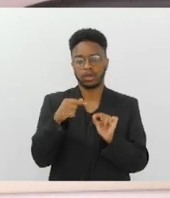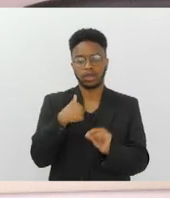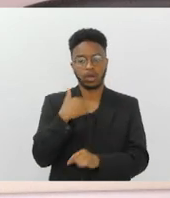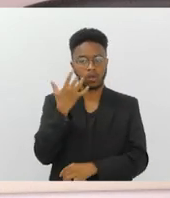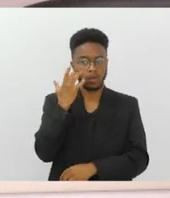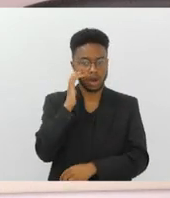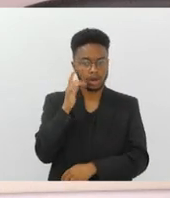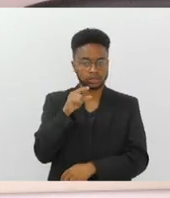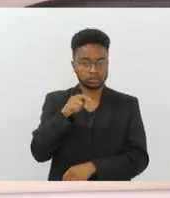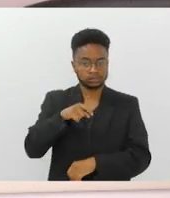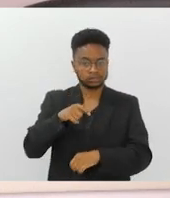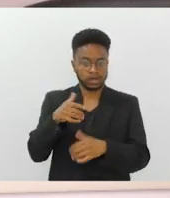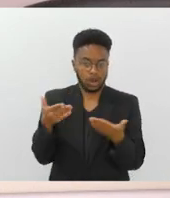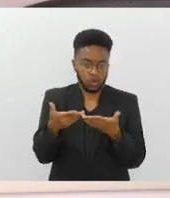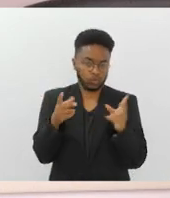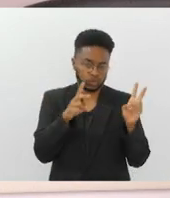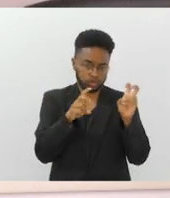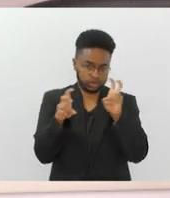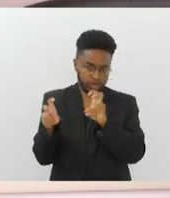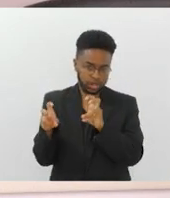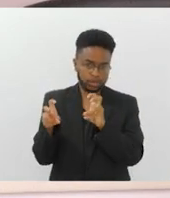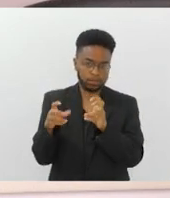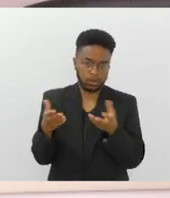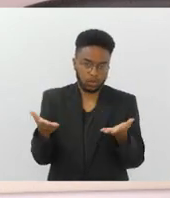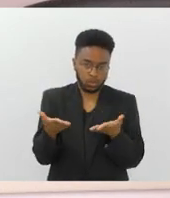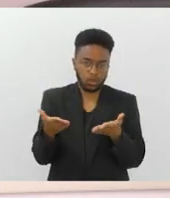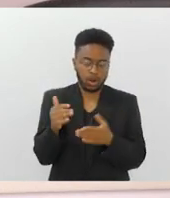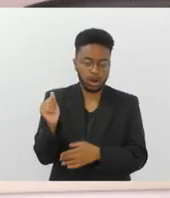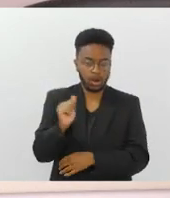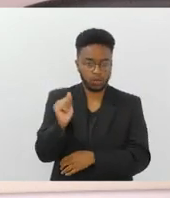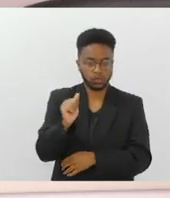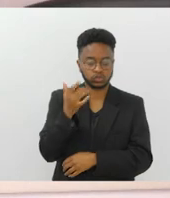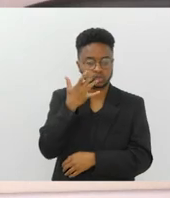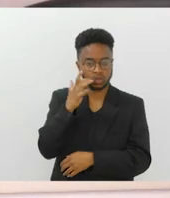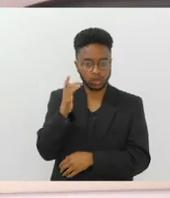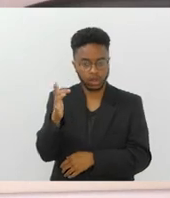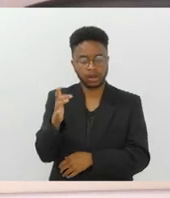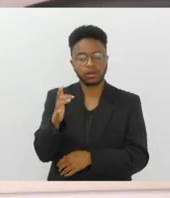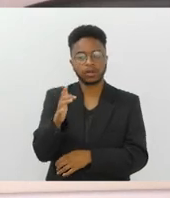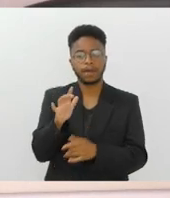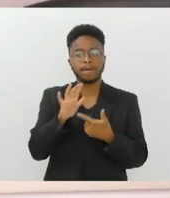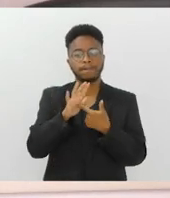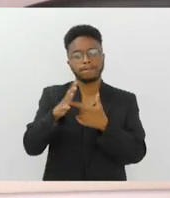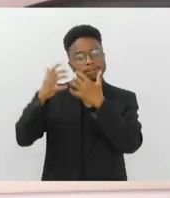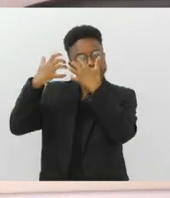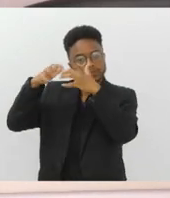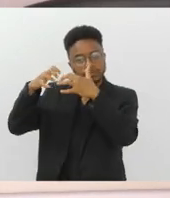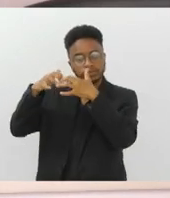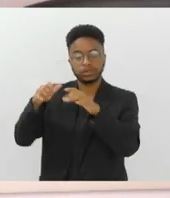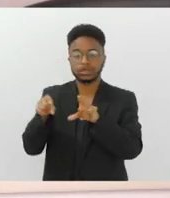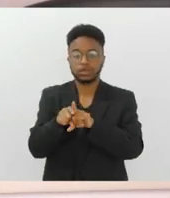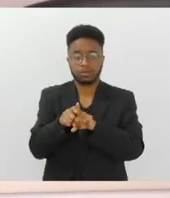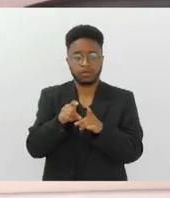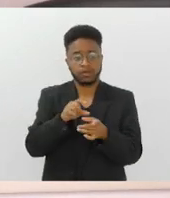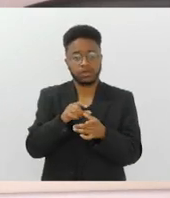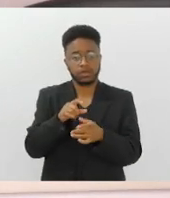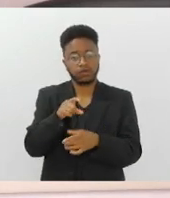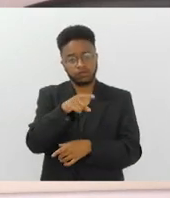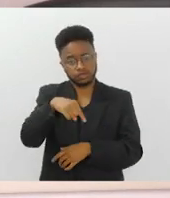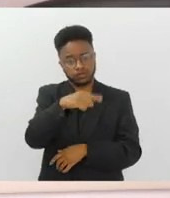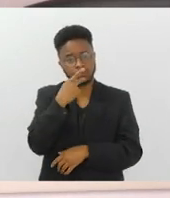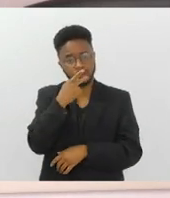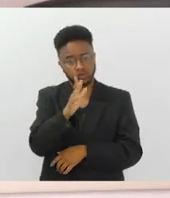essa fala, essa temática desse ano, do Agosto Dourado, ela traz essa reflexão. E, como muito já foi dito aqui,